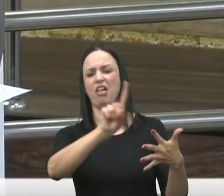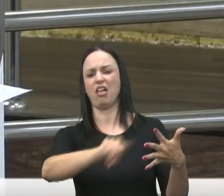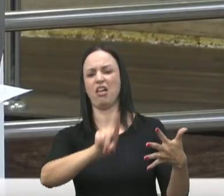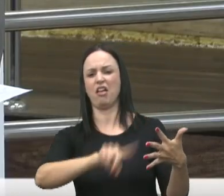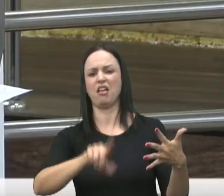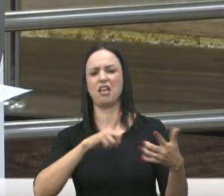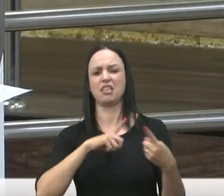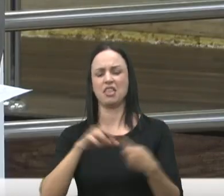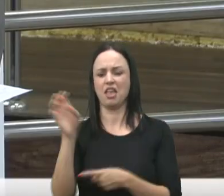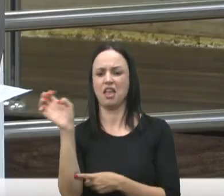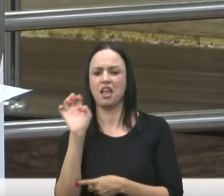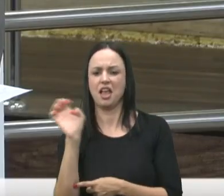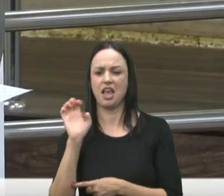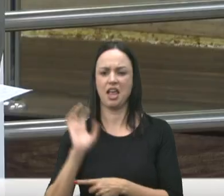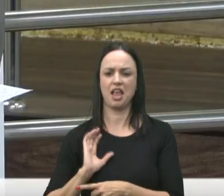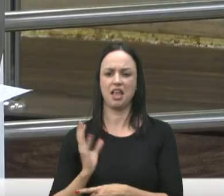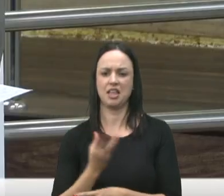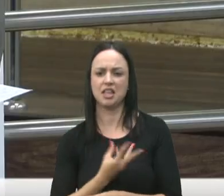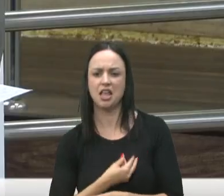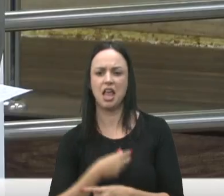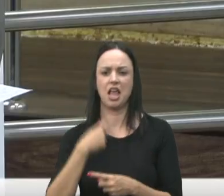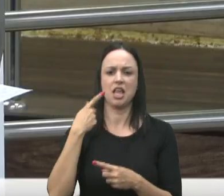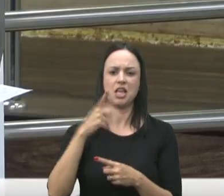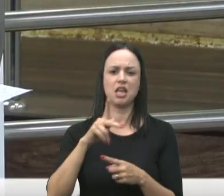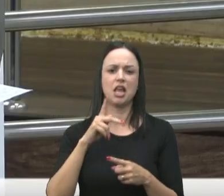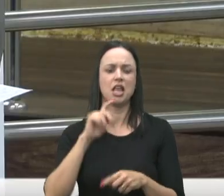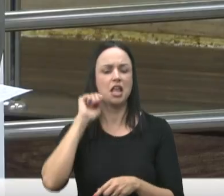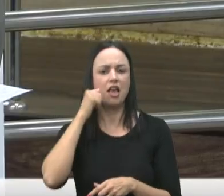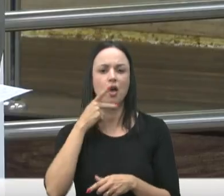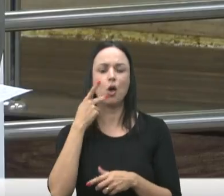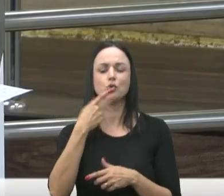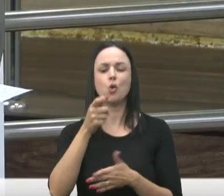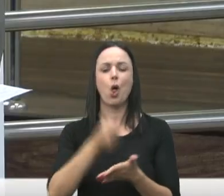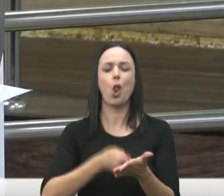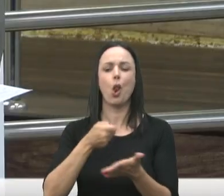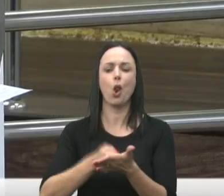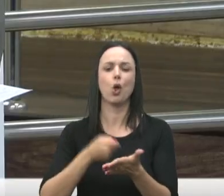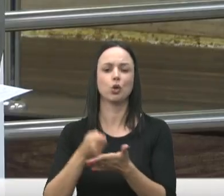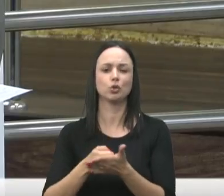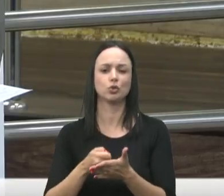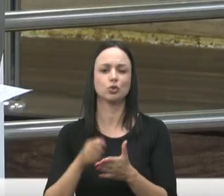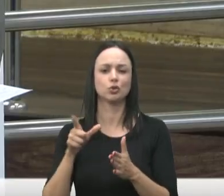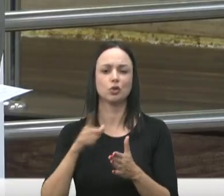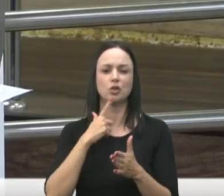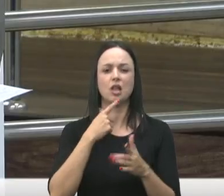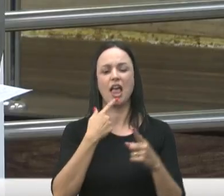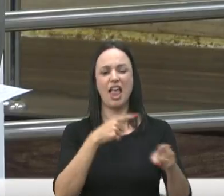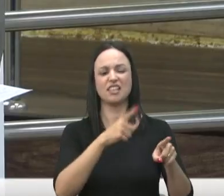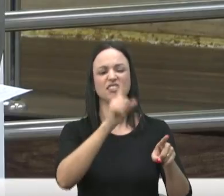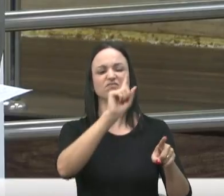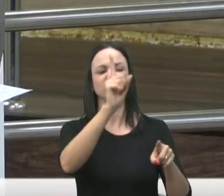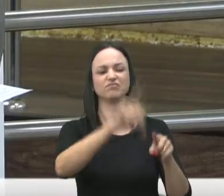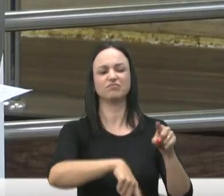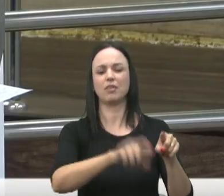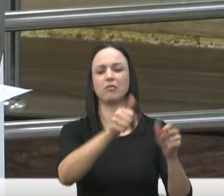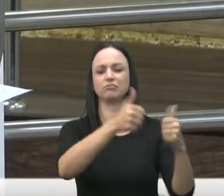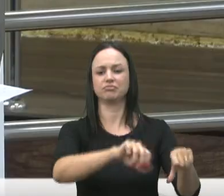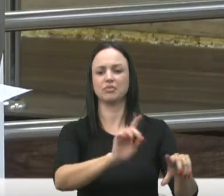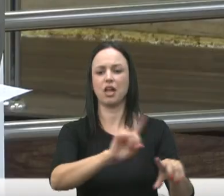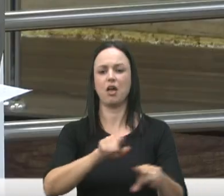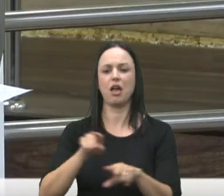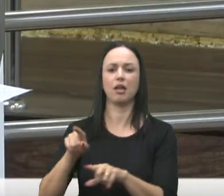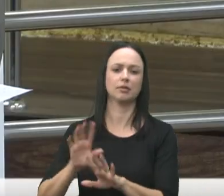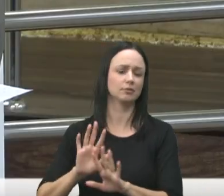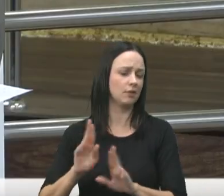uma trans, um bissexual que fala contra todas as suas lutas. Então, as suas lutas são inválidas, porque essa pessoa está invalidando. Não.